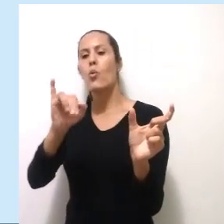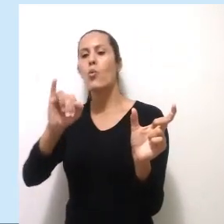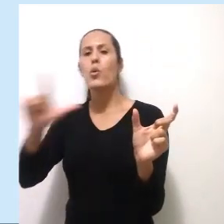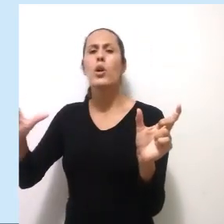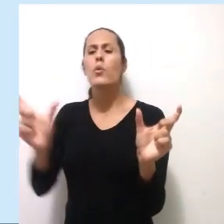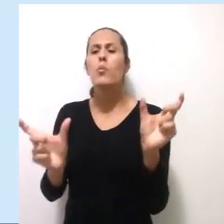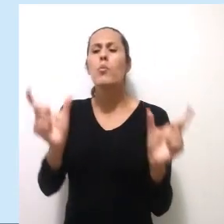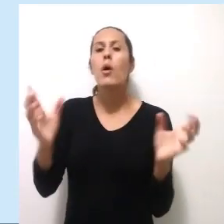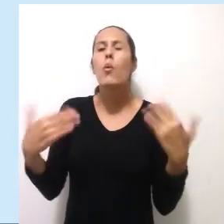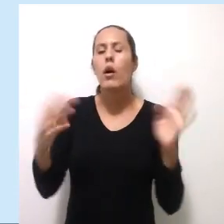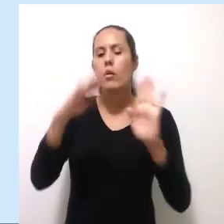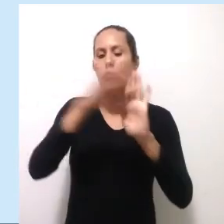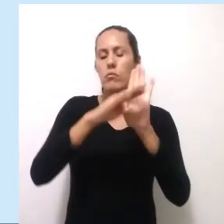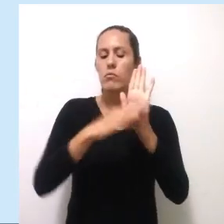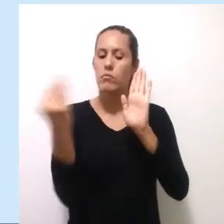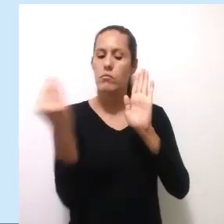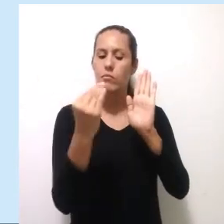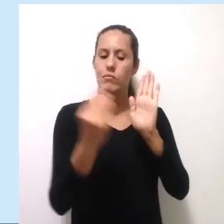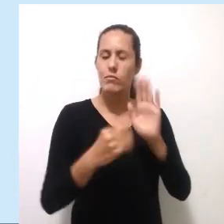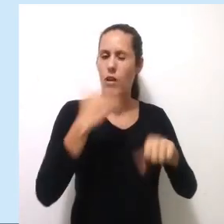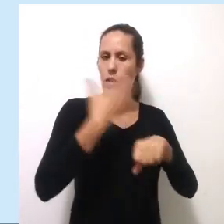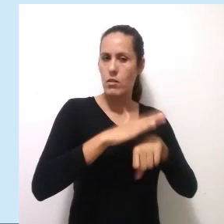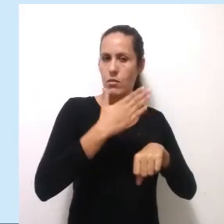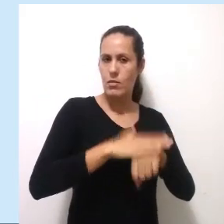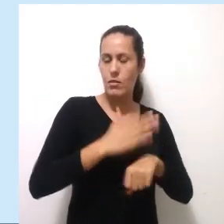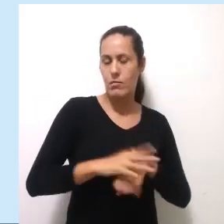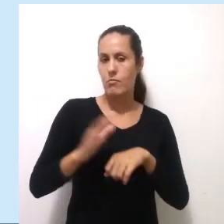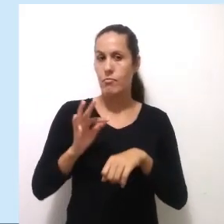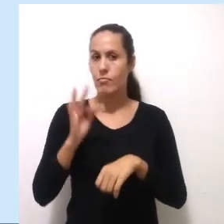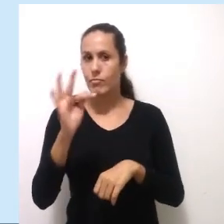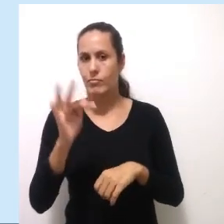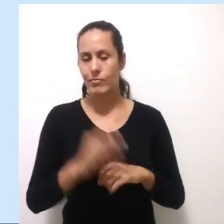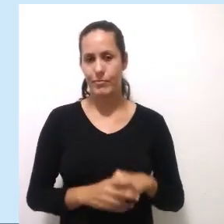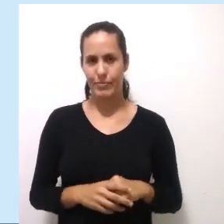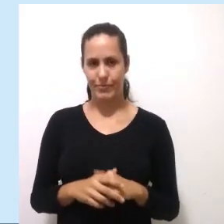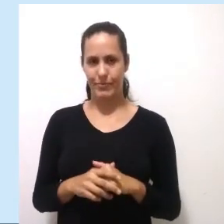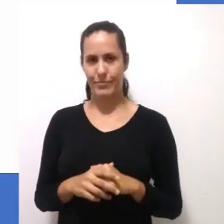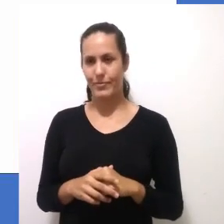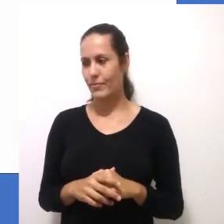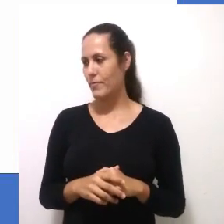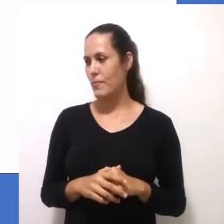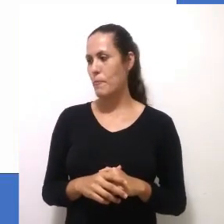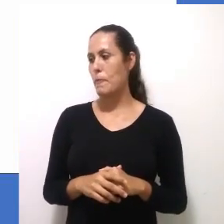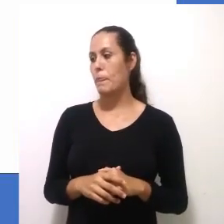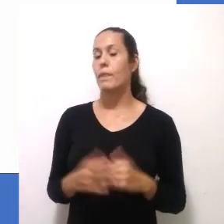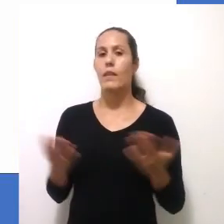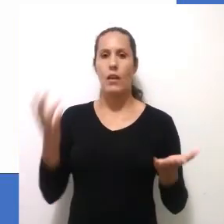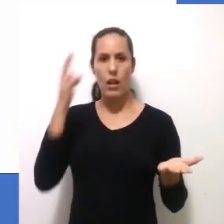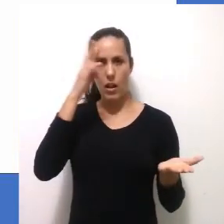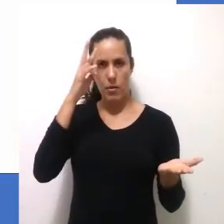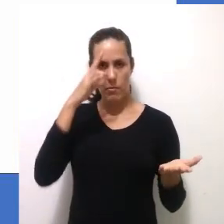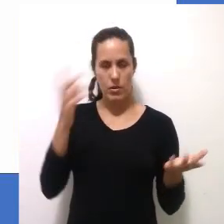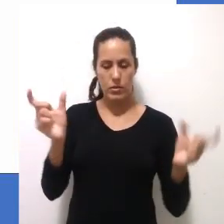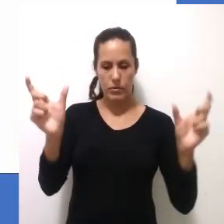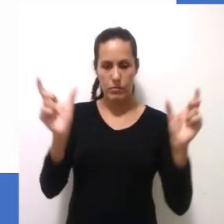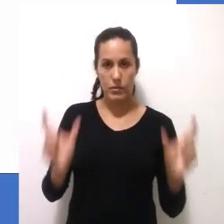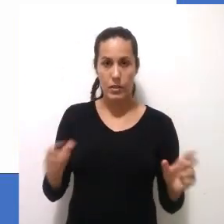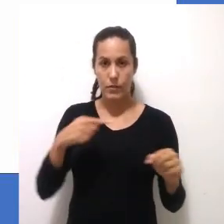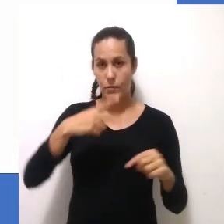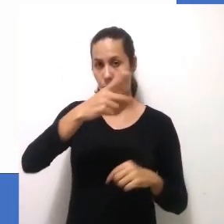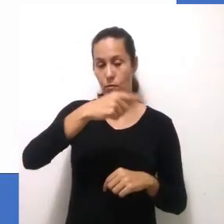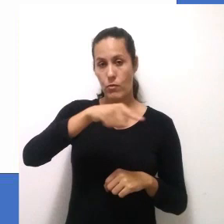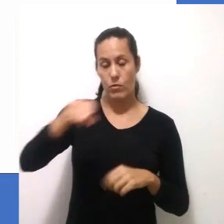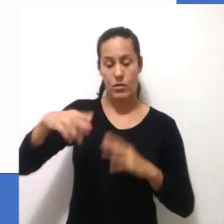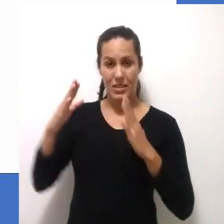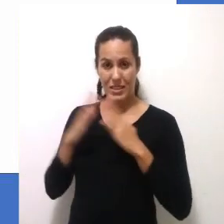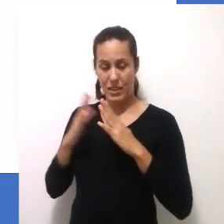caderno e ir treinando esses planejamentos para um futuro. Fazendo um resgate, gostaria que vocês